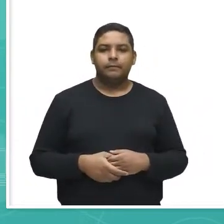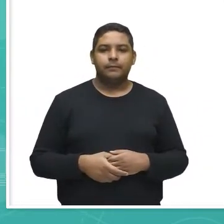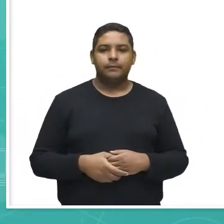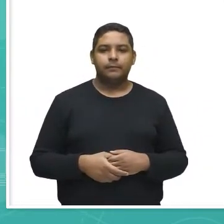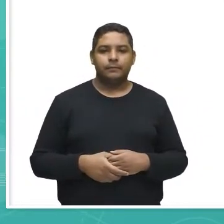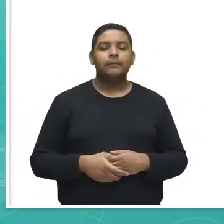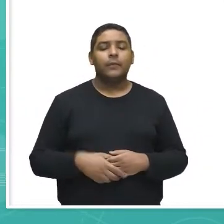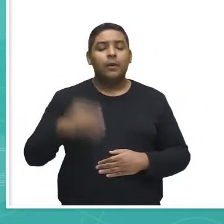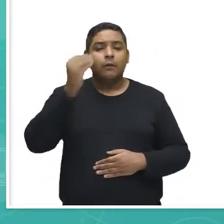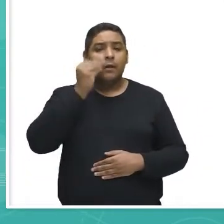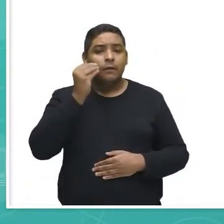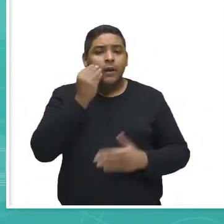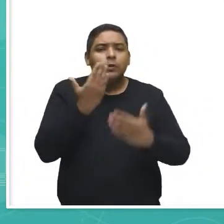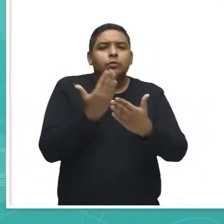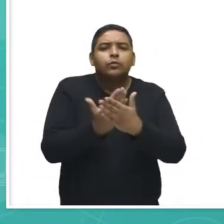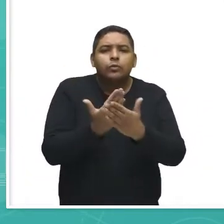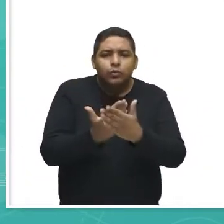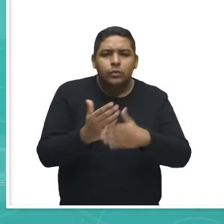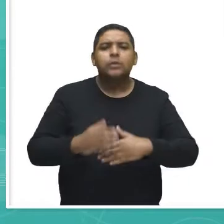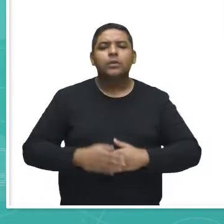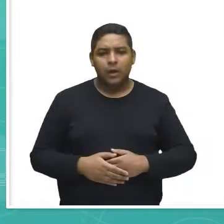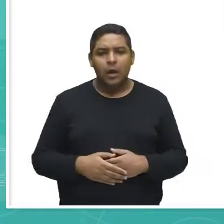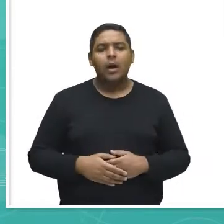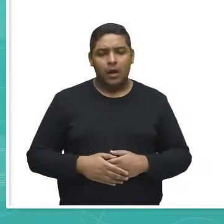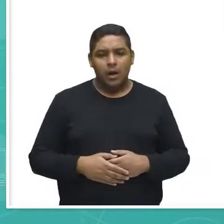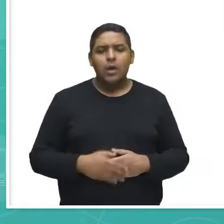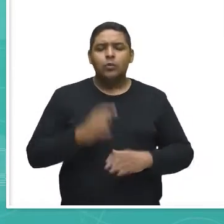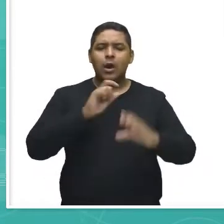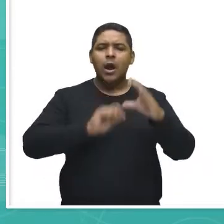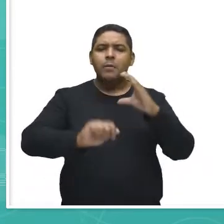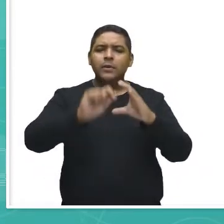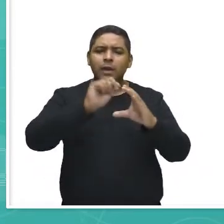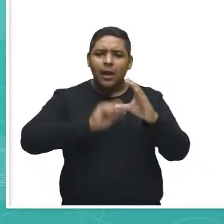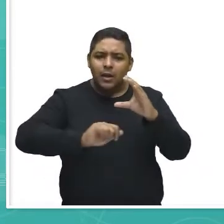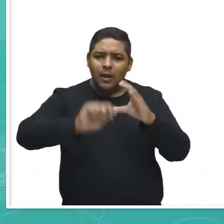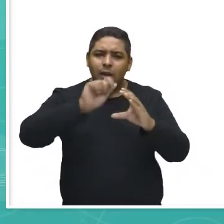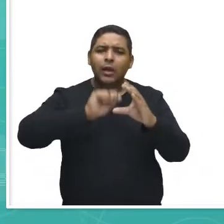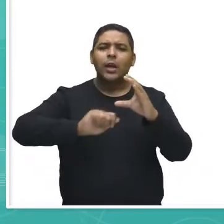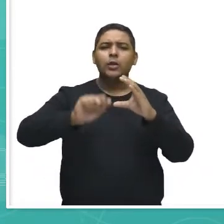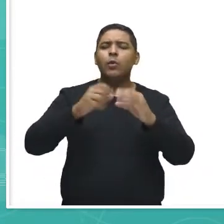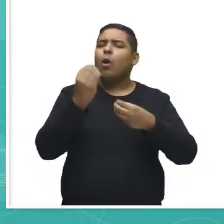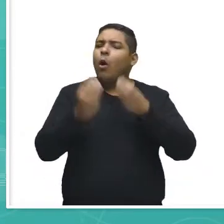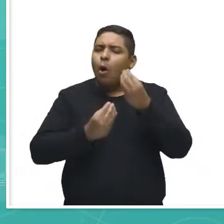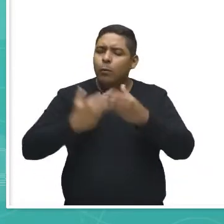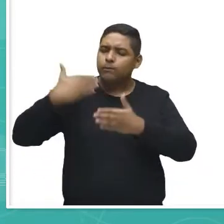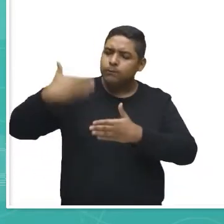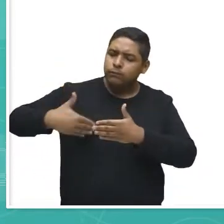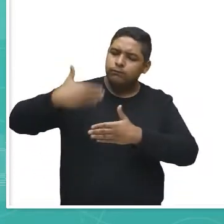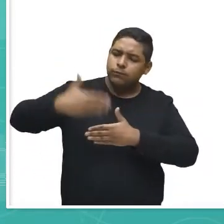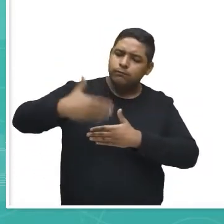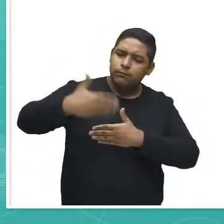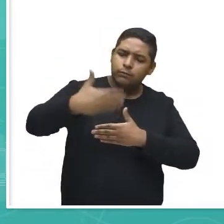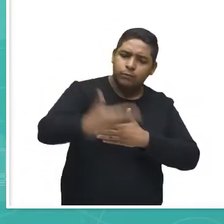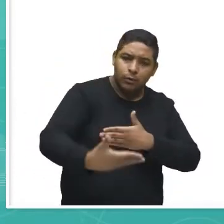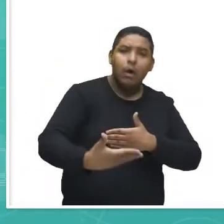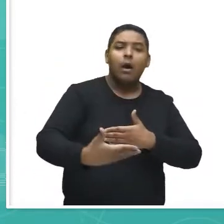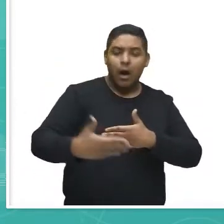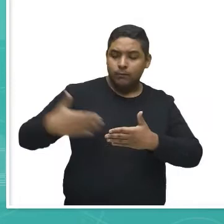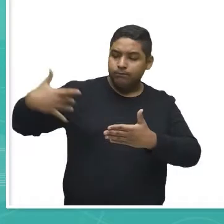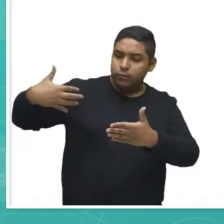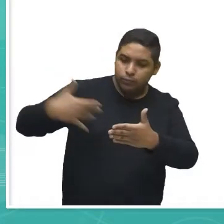verificar e estudar sobre o sistema capitalista, verificando todo o seu processo até os dias